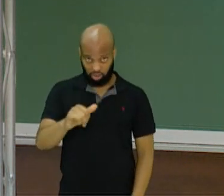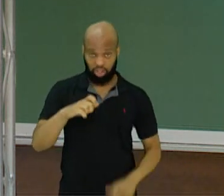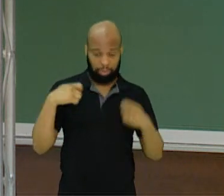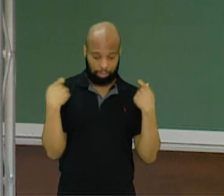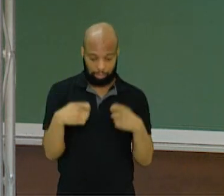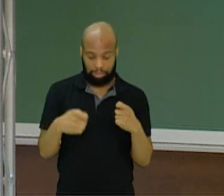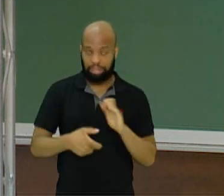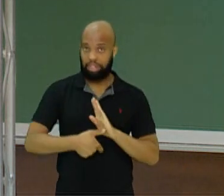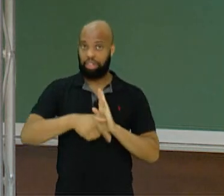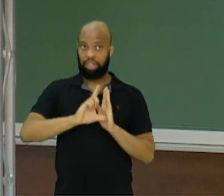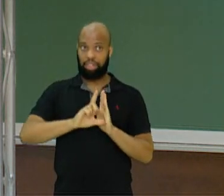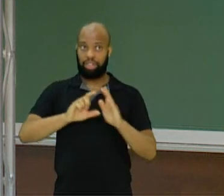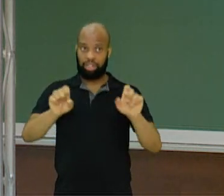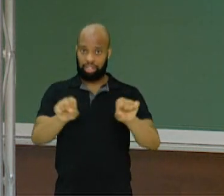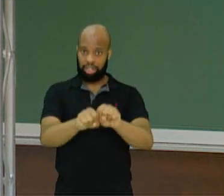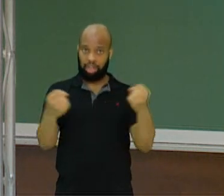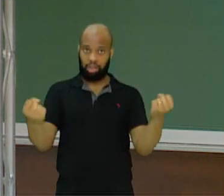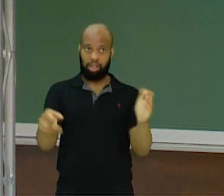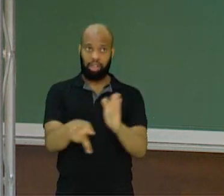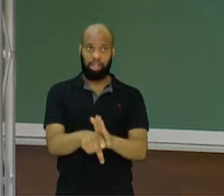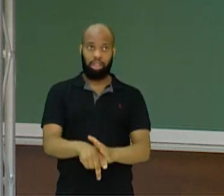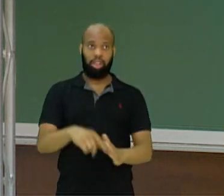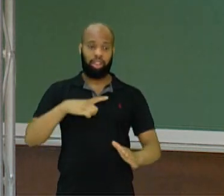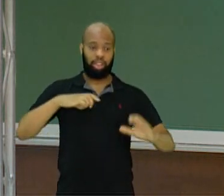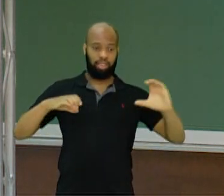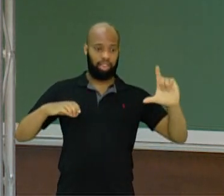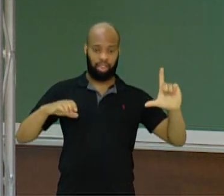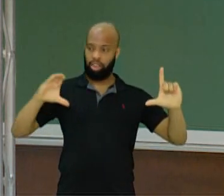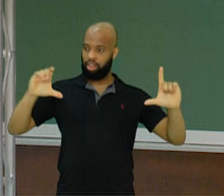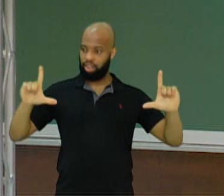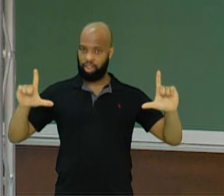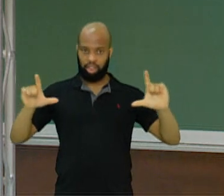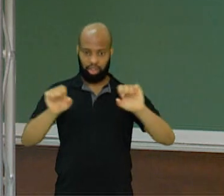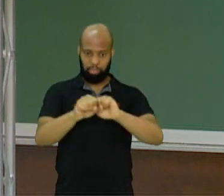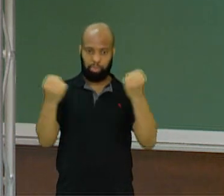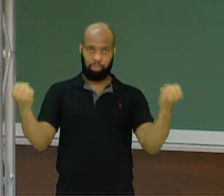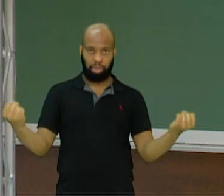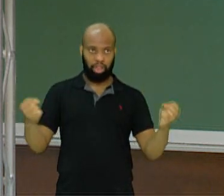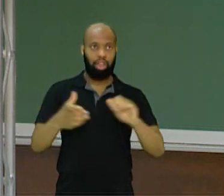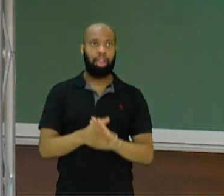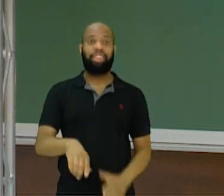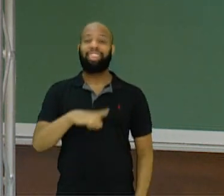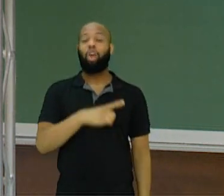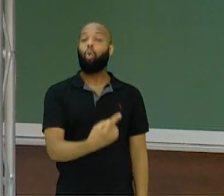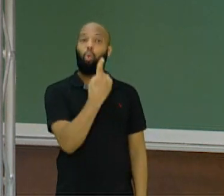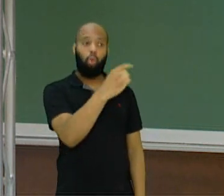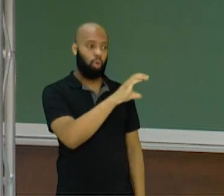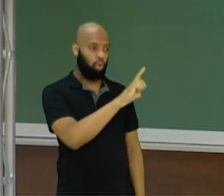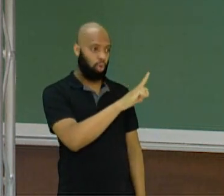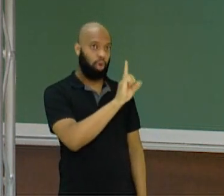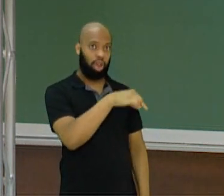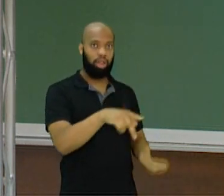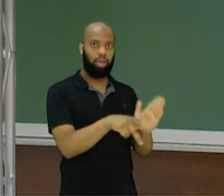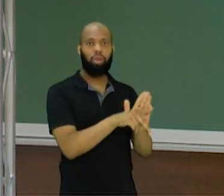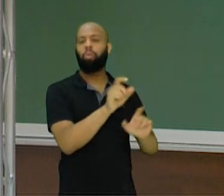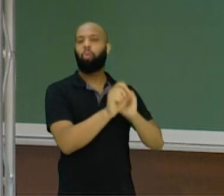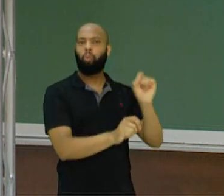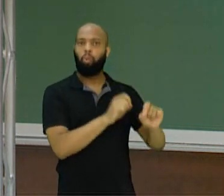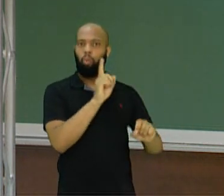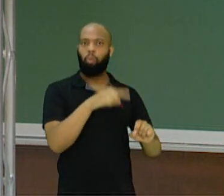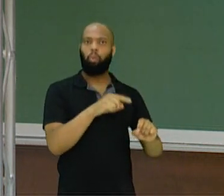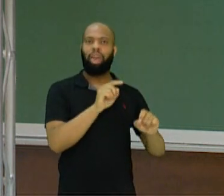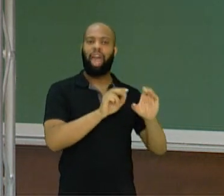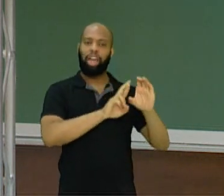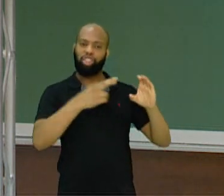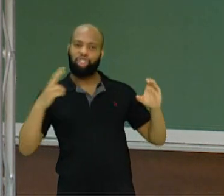energia, quebramos essa ligação de cloro-cloro. Um cloro que vai formar o radical cloro, que é